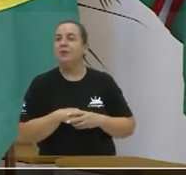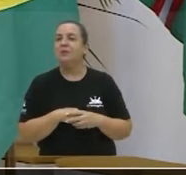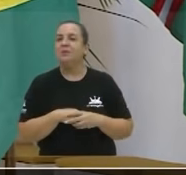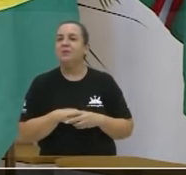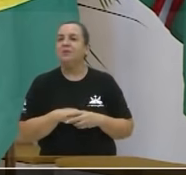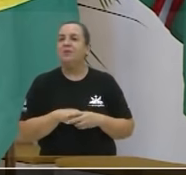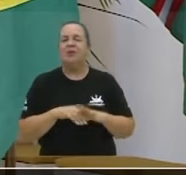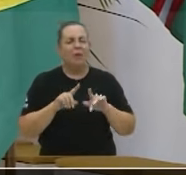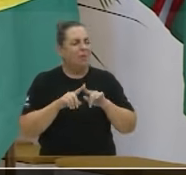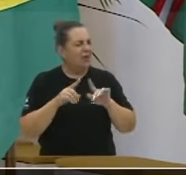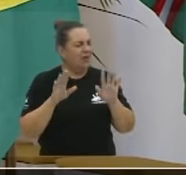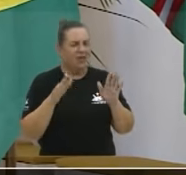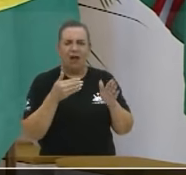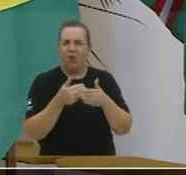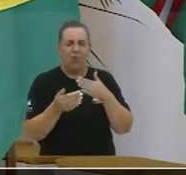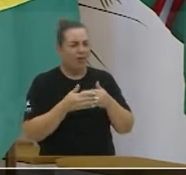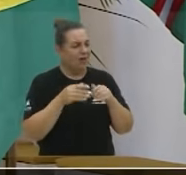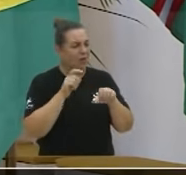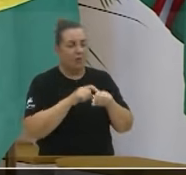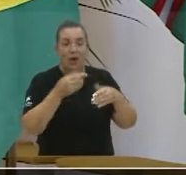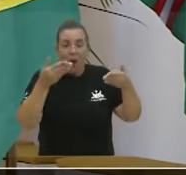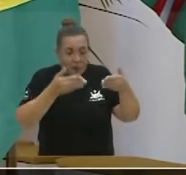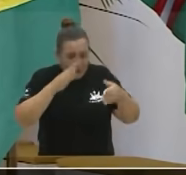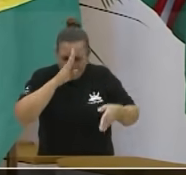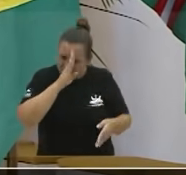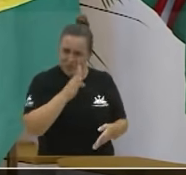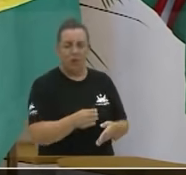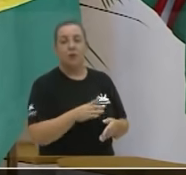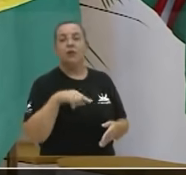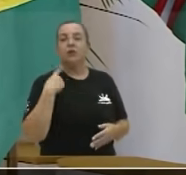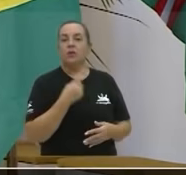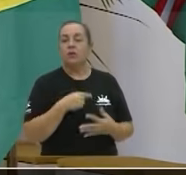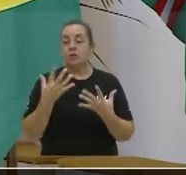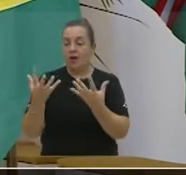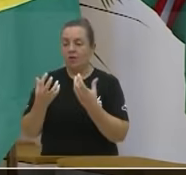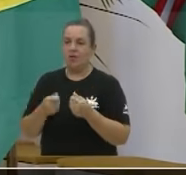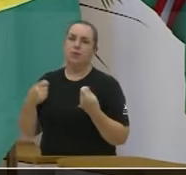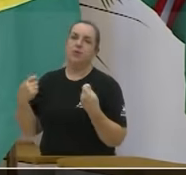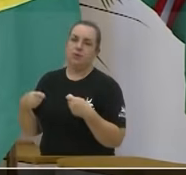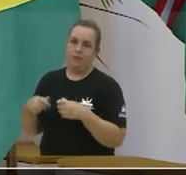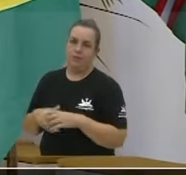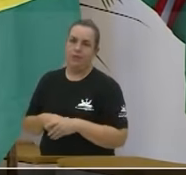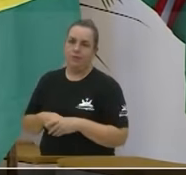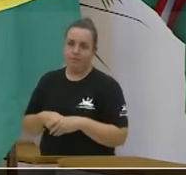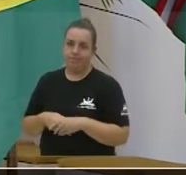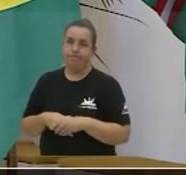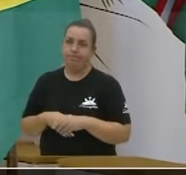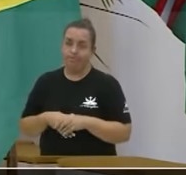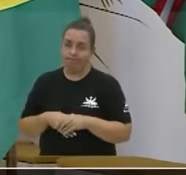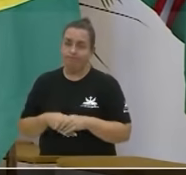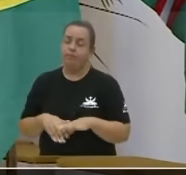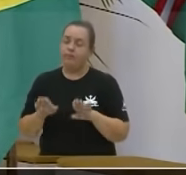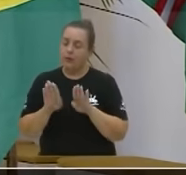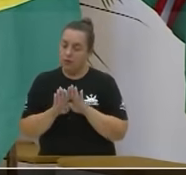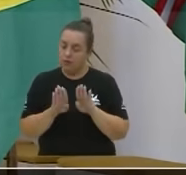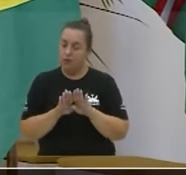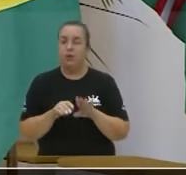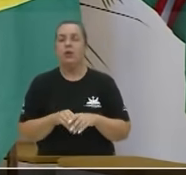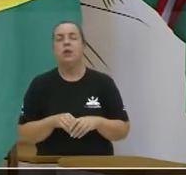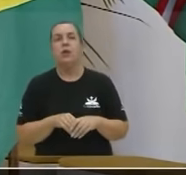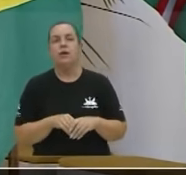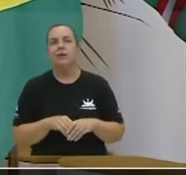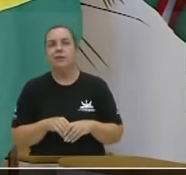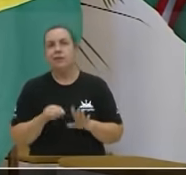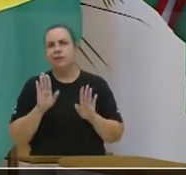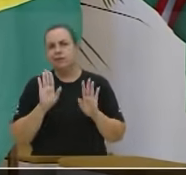Mais do que nunca, nós precisamos acolher. E eu digo que também estar